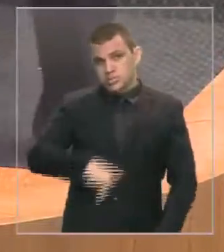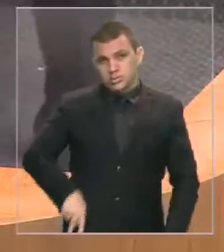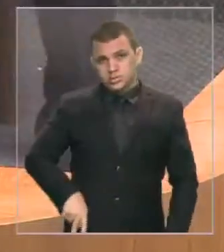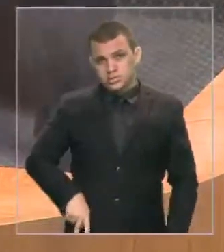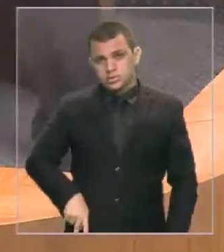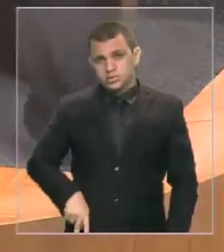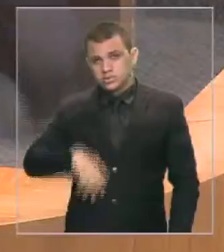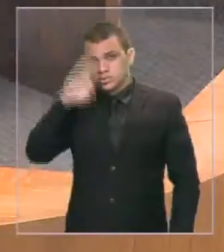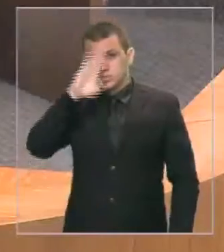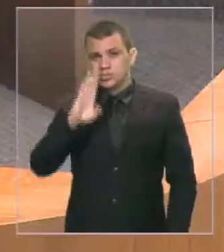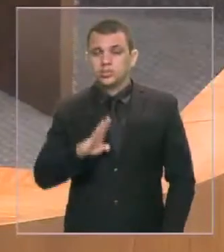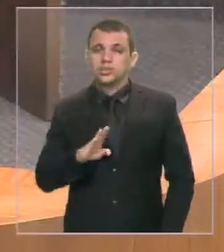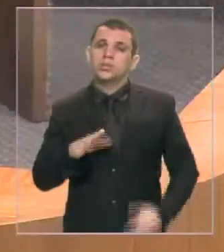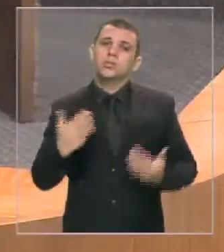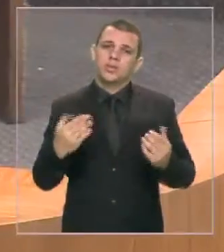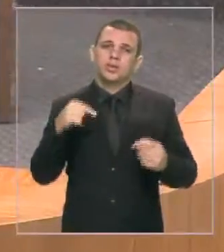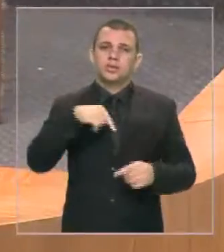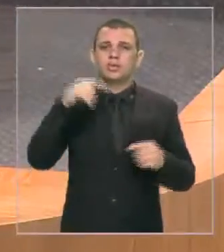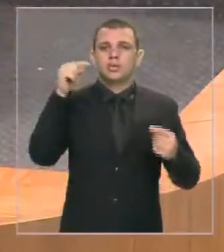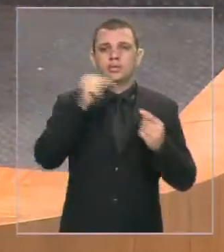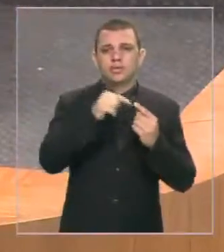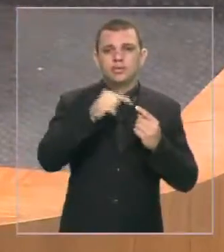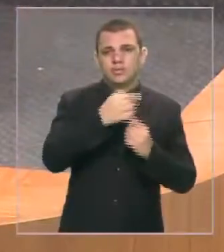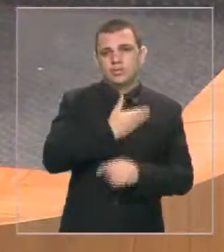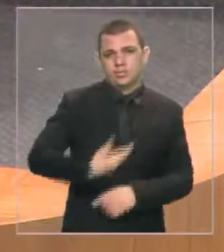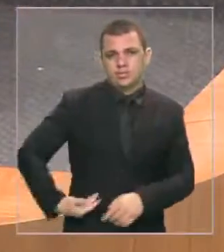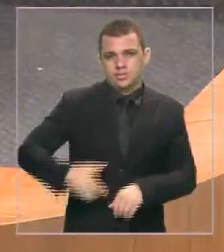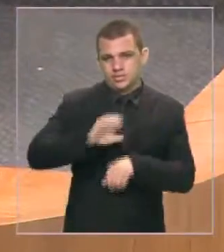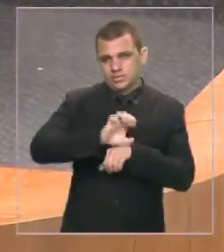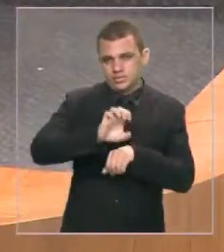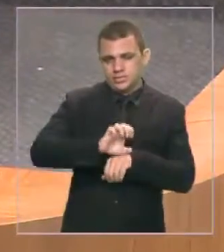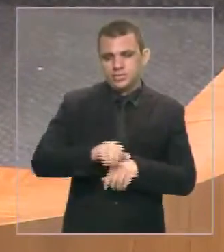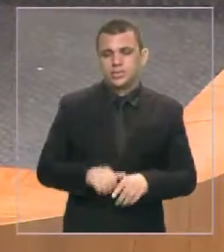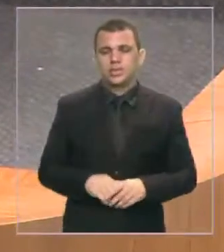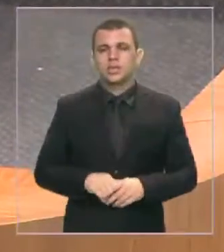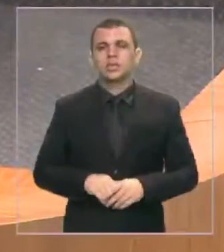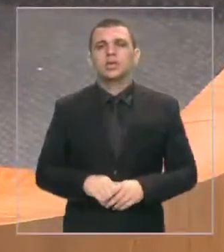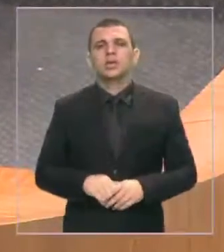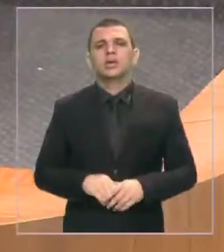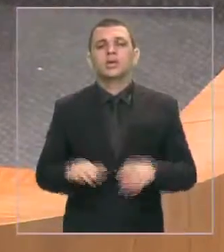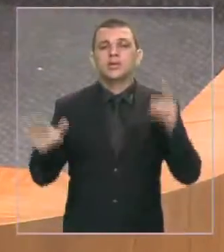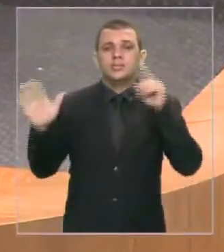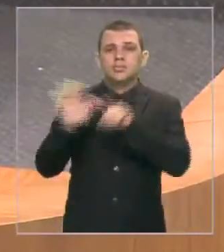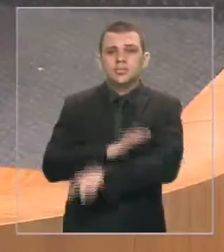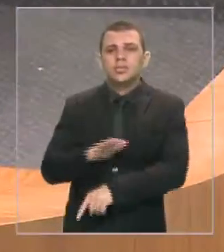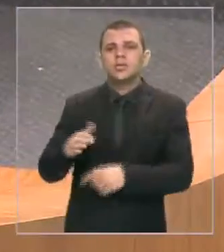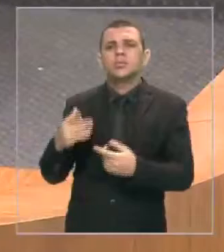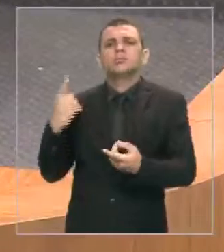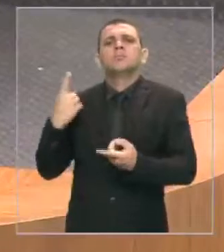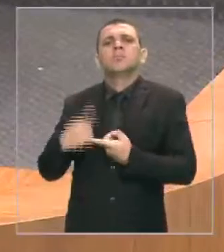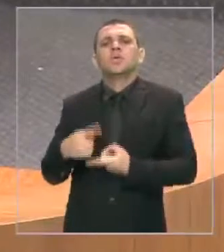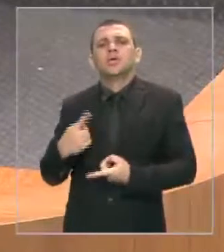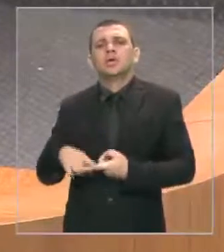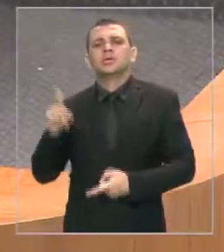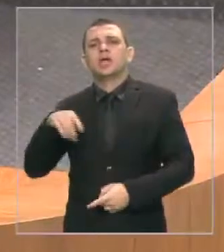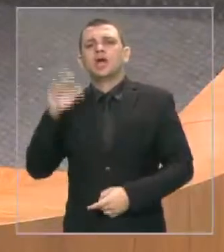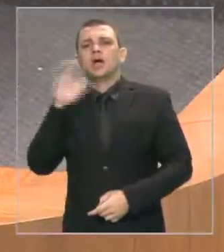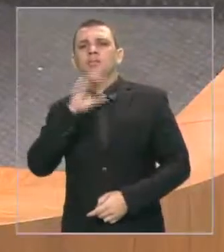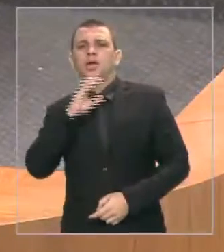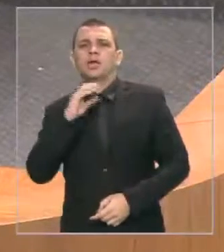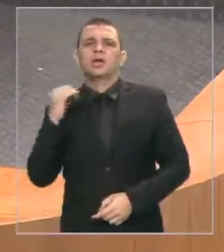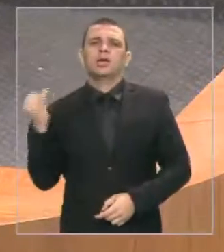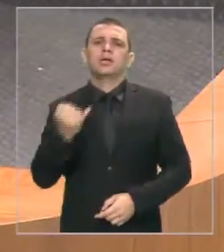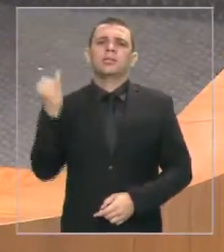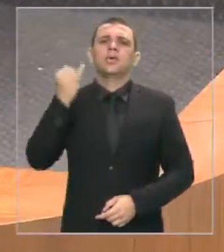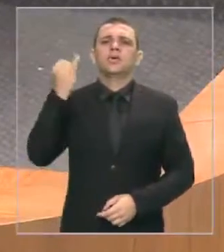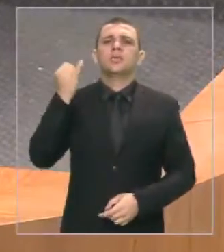governador do Estado, a motivação dos pressupostos de urgência e relevância, e